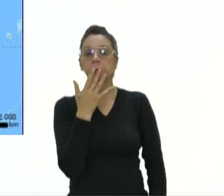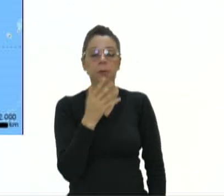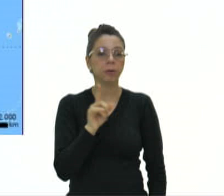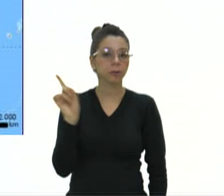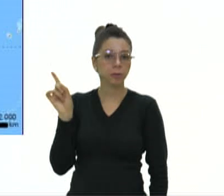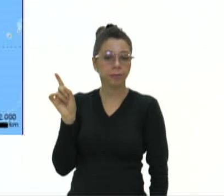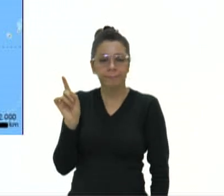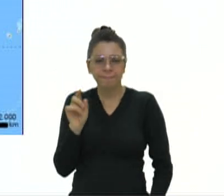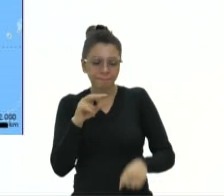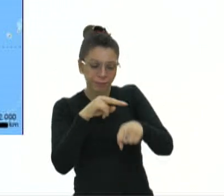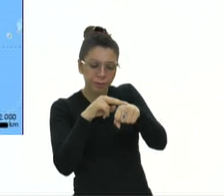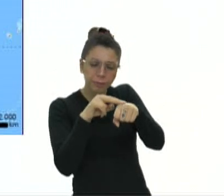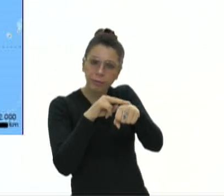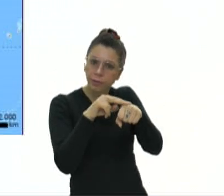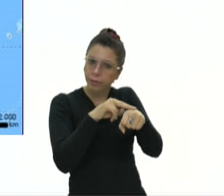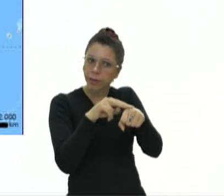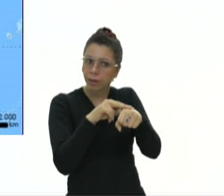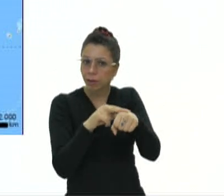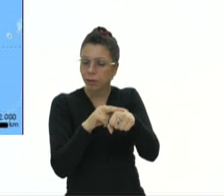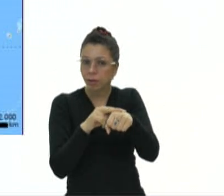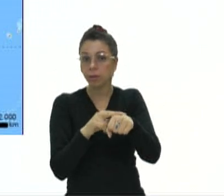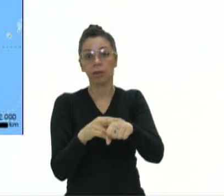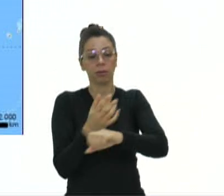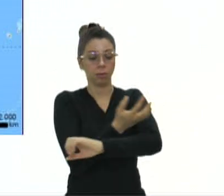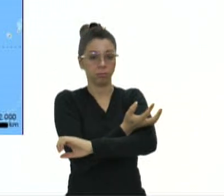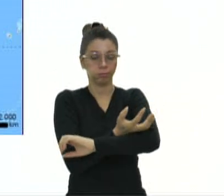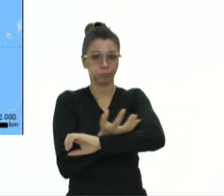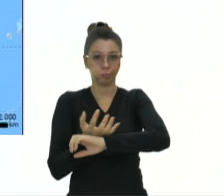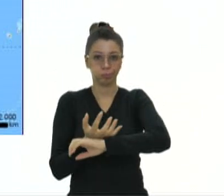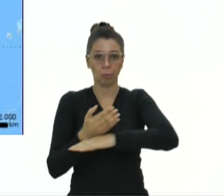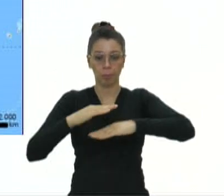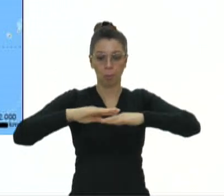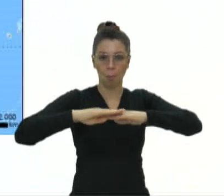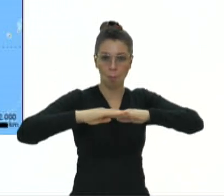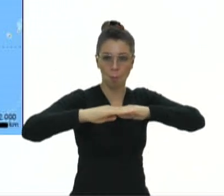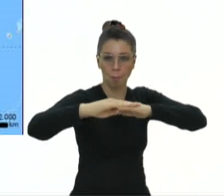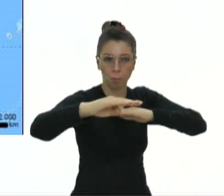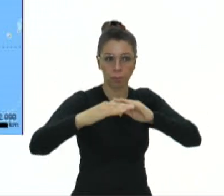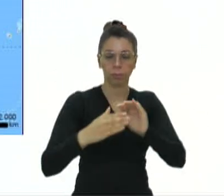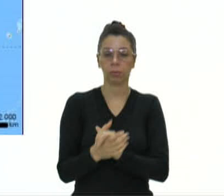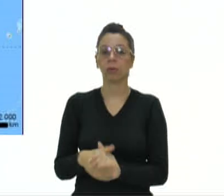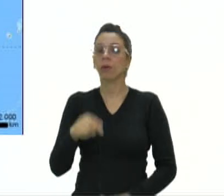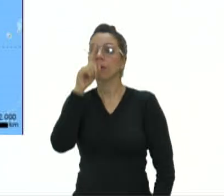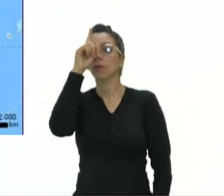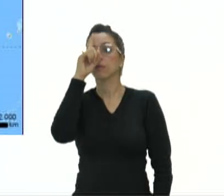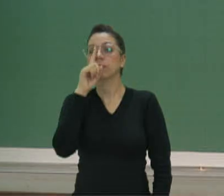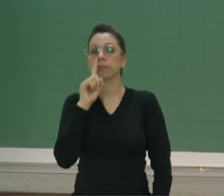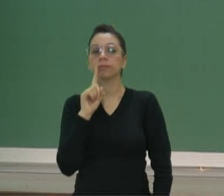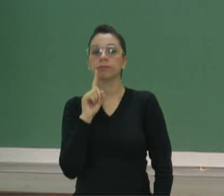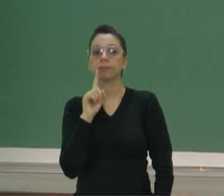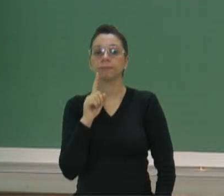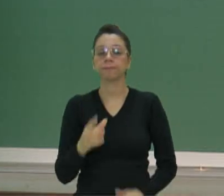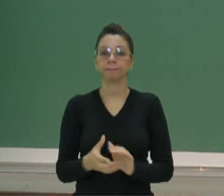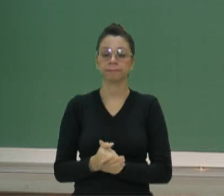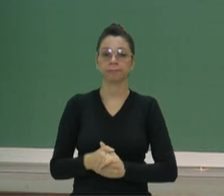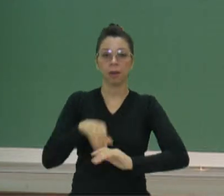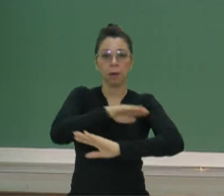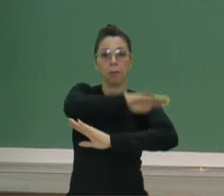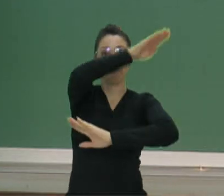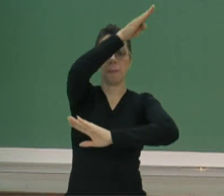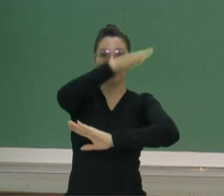tons de verde são ligados a áreas de planície. Tons amarelos são mais ligados a regiões de